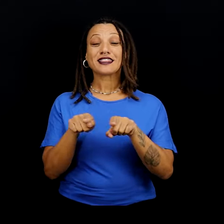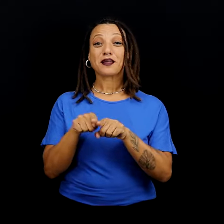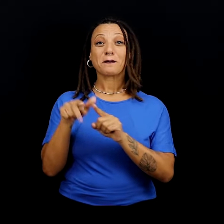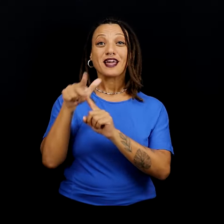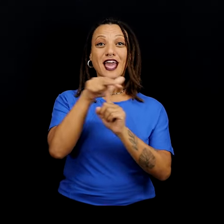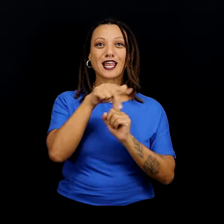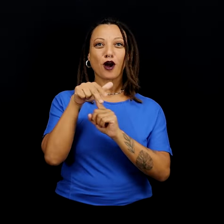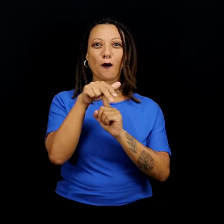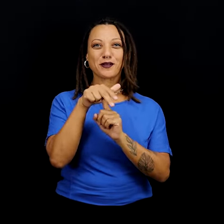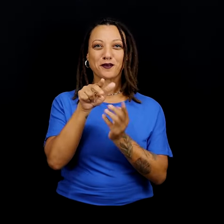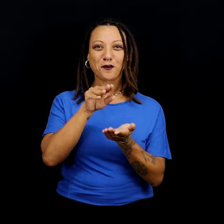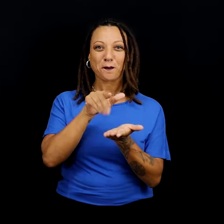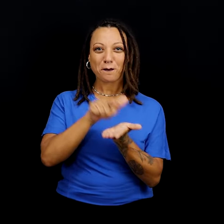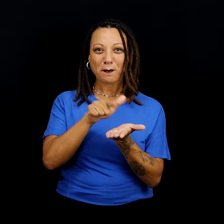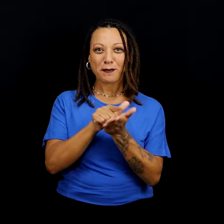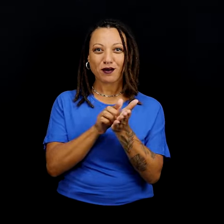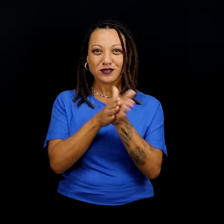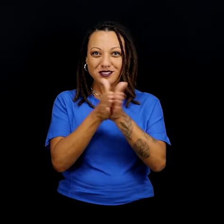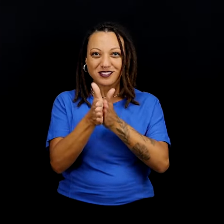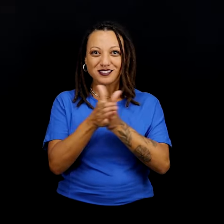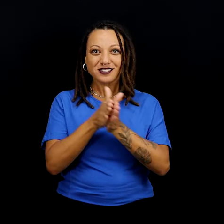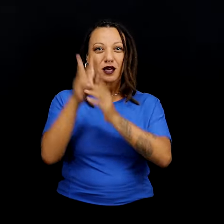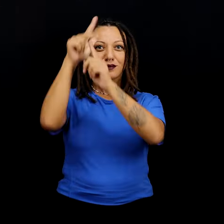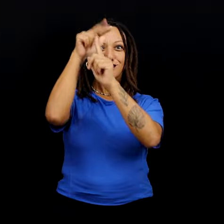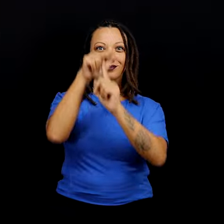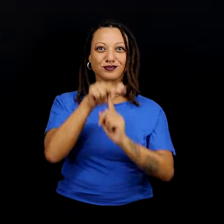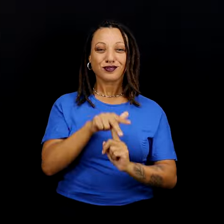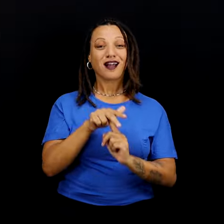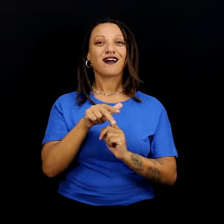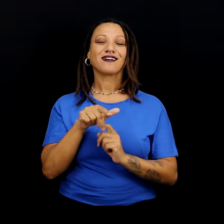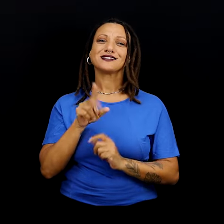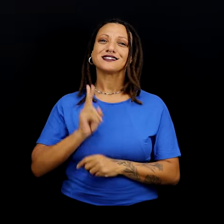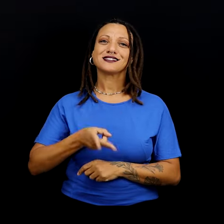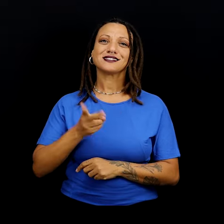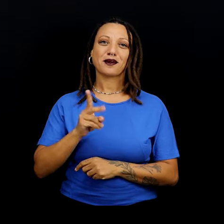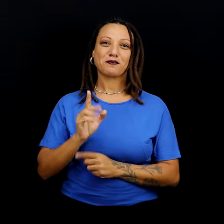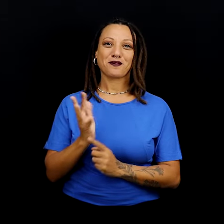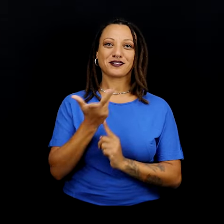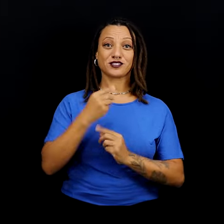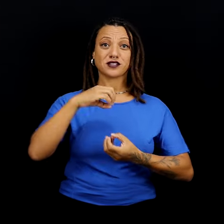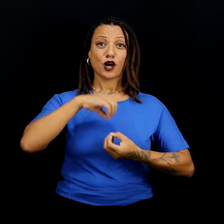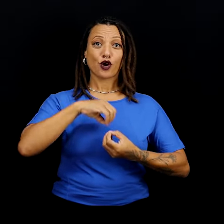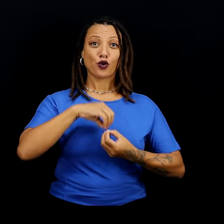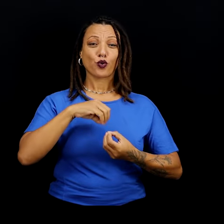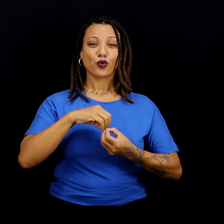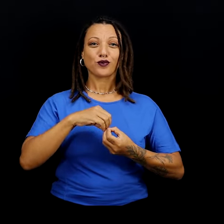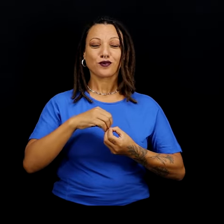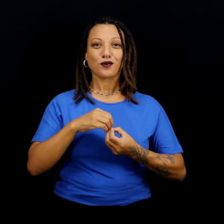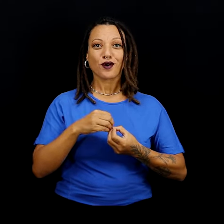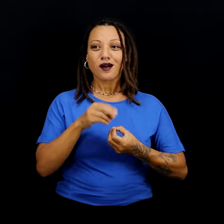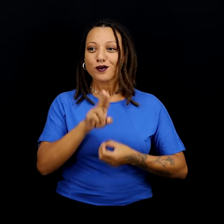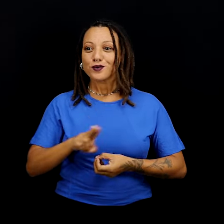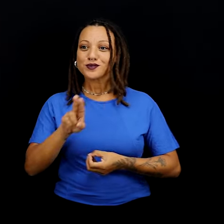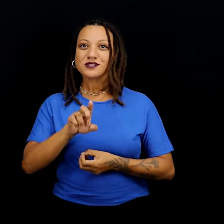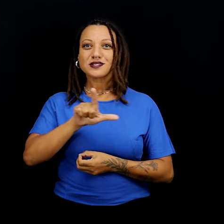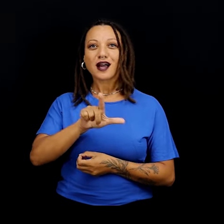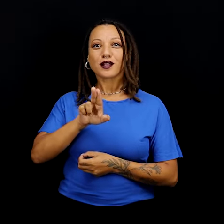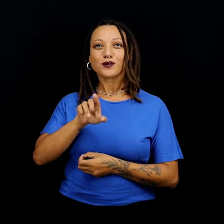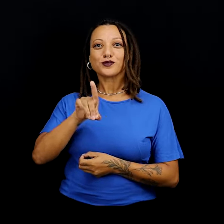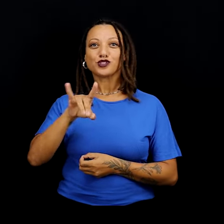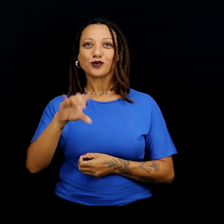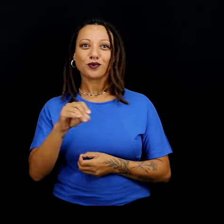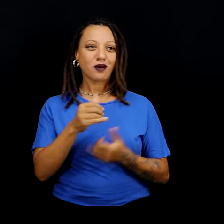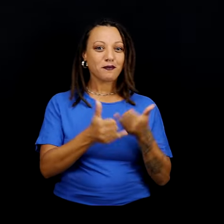aqueles helicópterozinhos de papel que você joga de cima. Então, o Guto, ele está sempre unindo essa coisa lúdica, né,